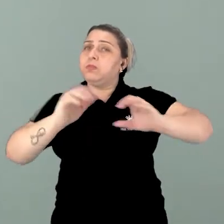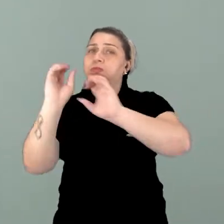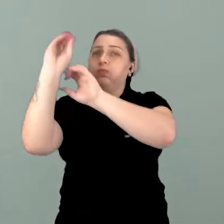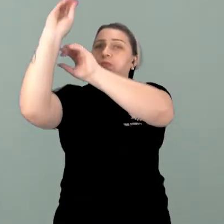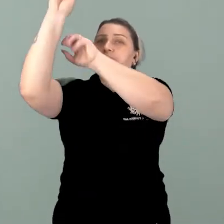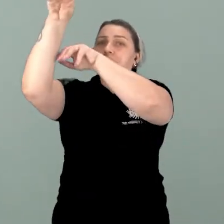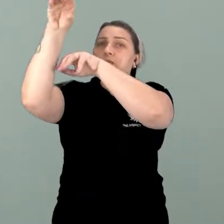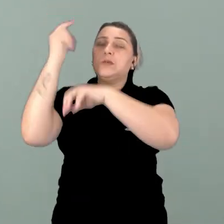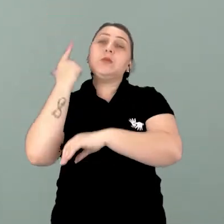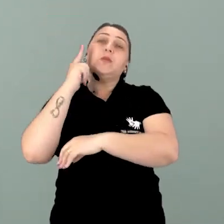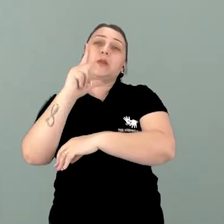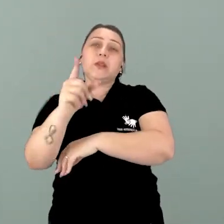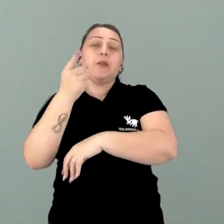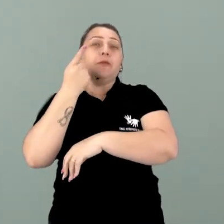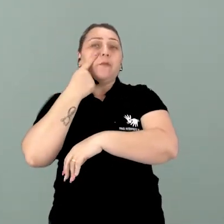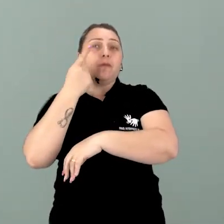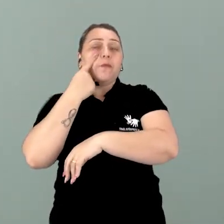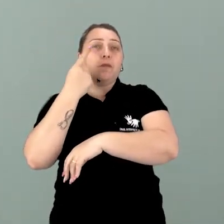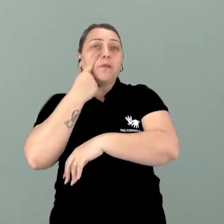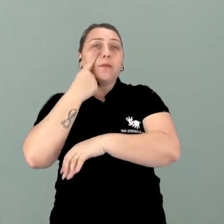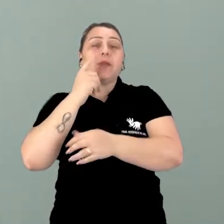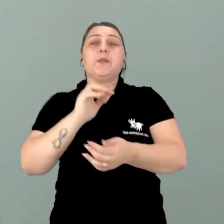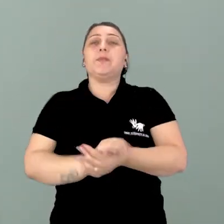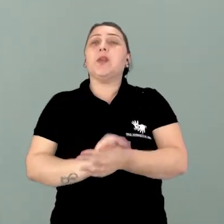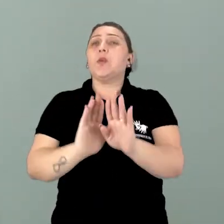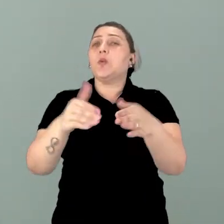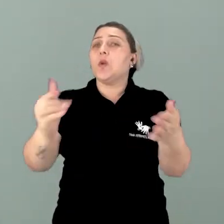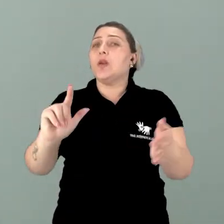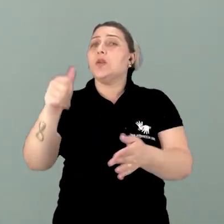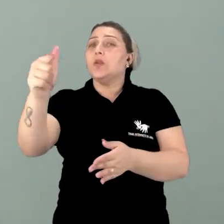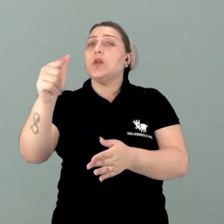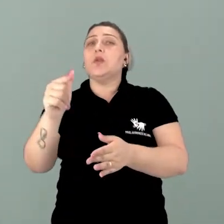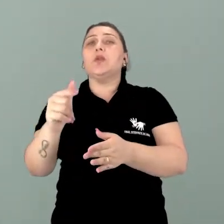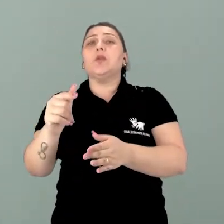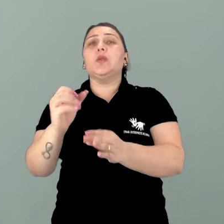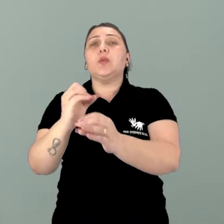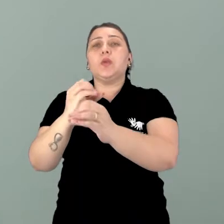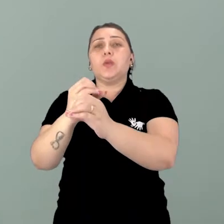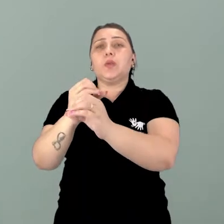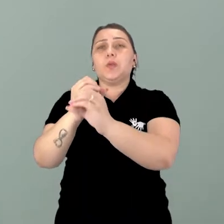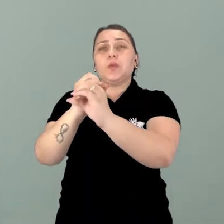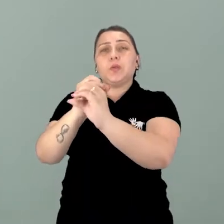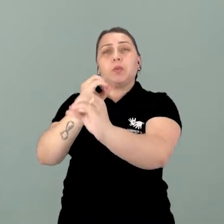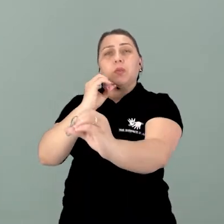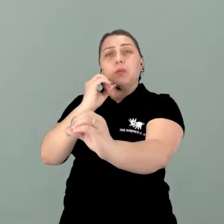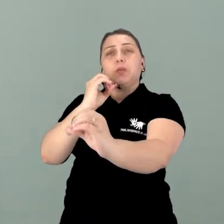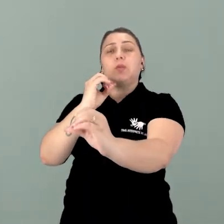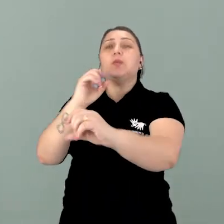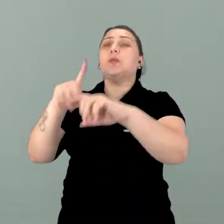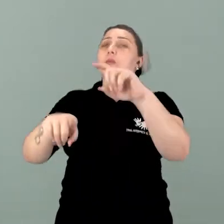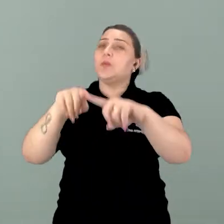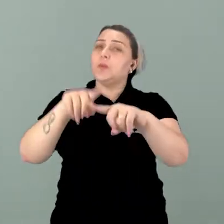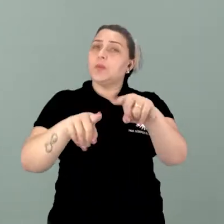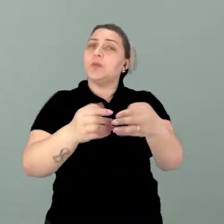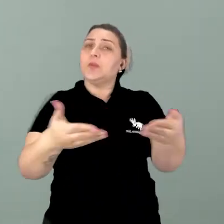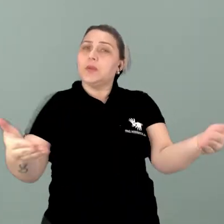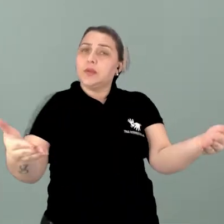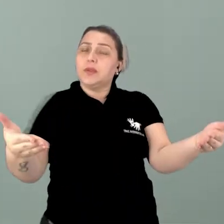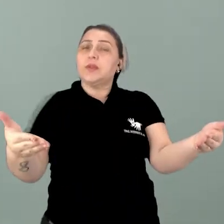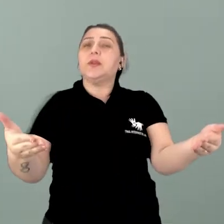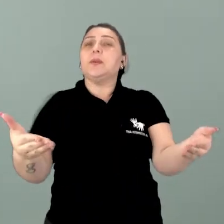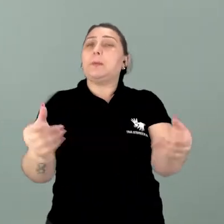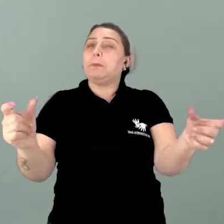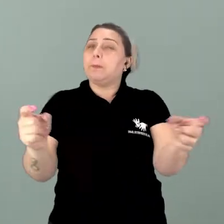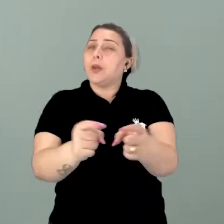E a gente conseguiria ver e equiparar o quanto os outros planetas, incluindo a Terra, eles são bem pequenos em relação